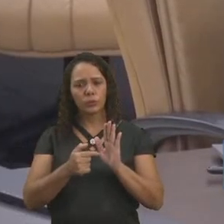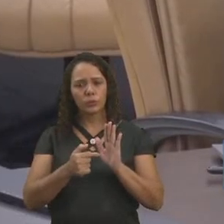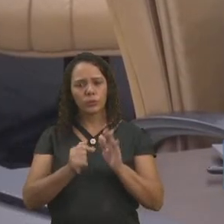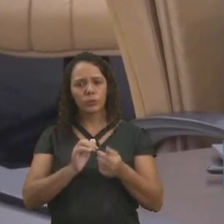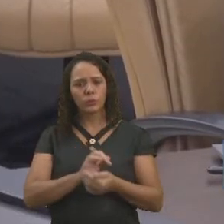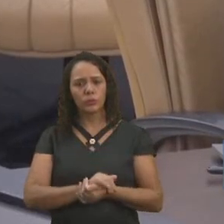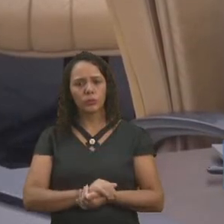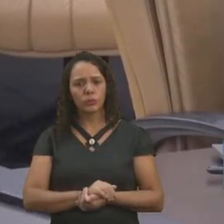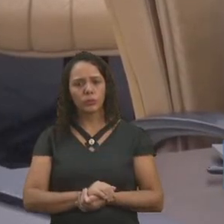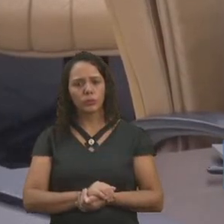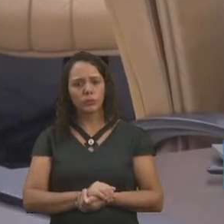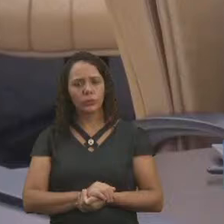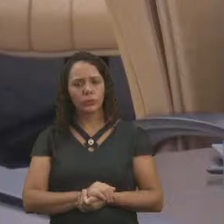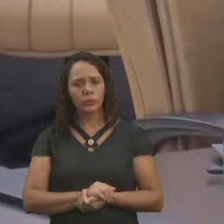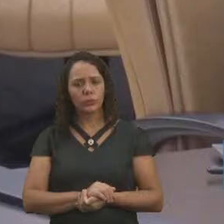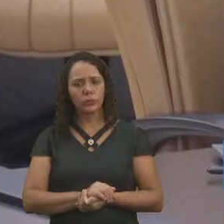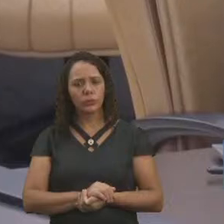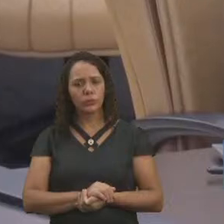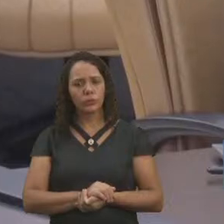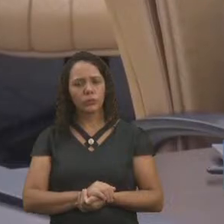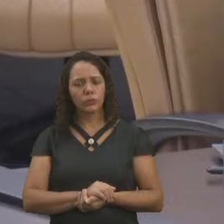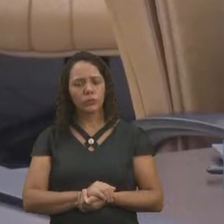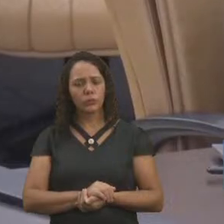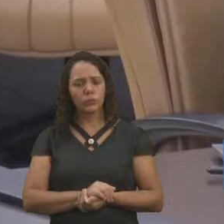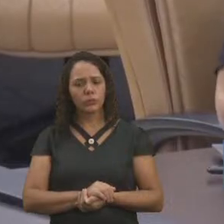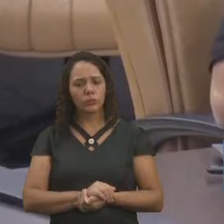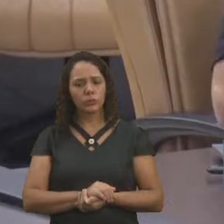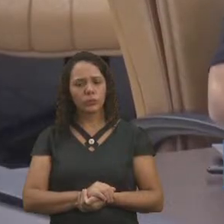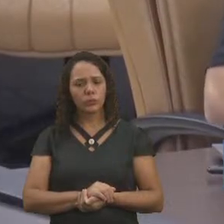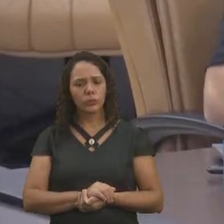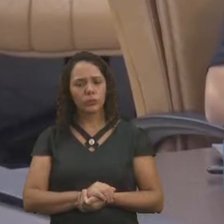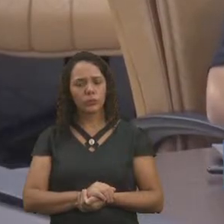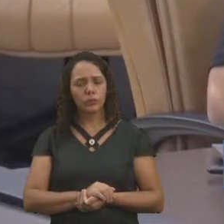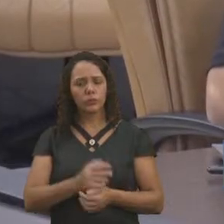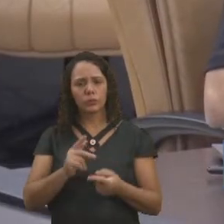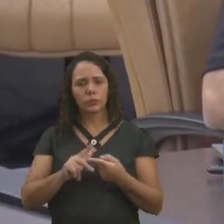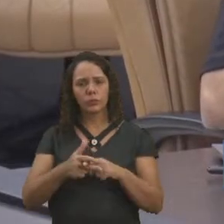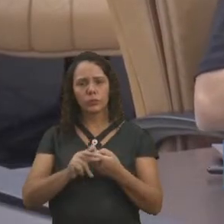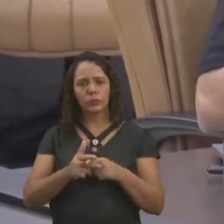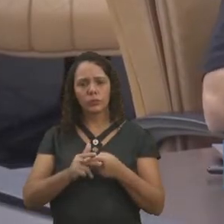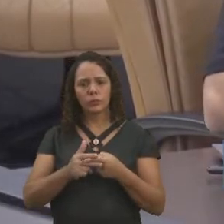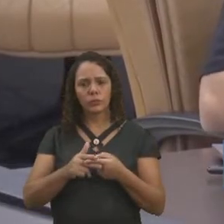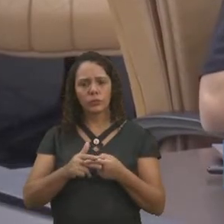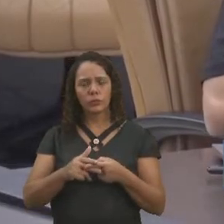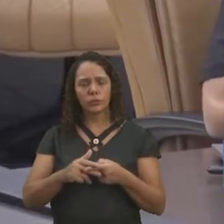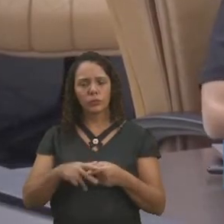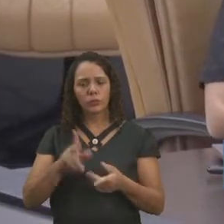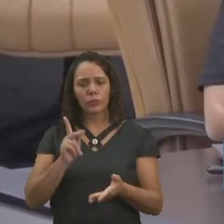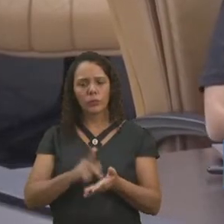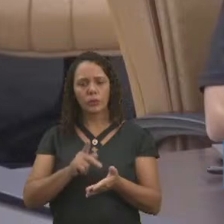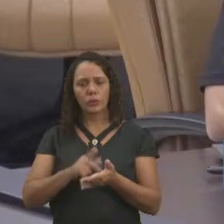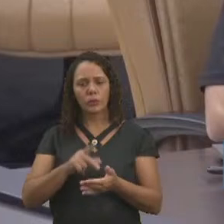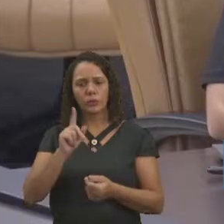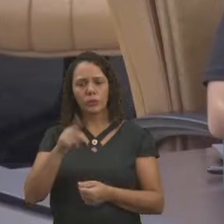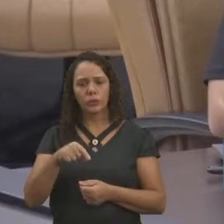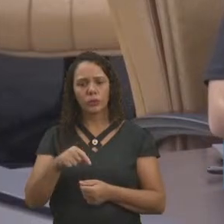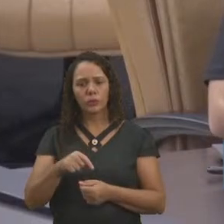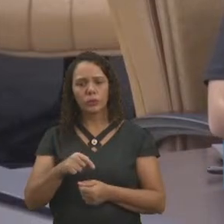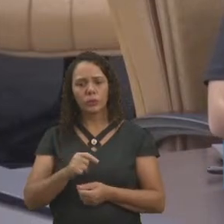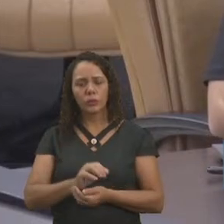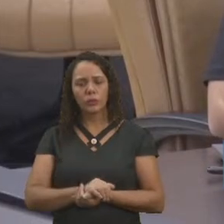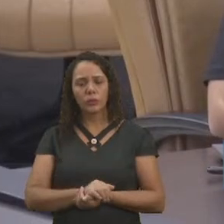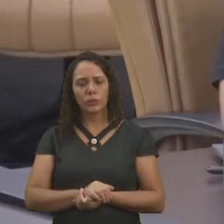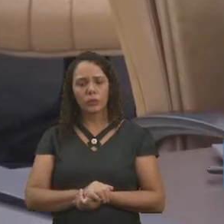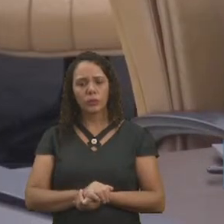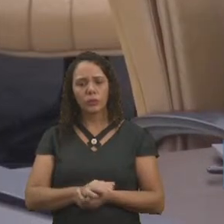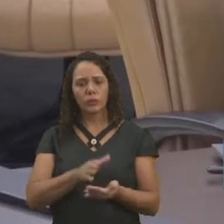dívida consolidada. Quando, para manutenção do poder público, o correto seria colocar a despesa corrente